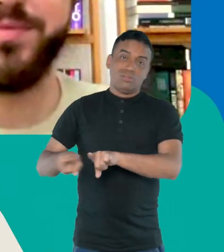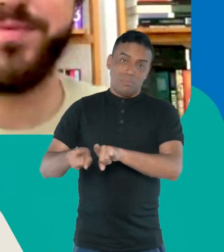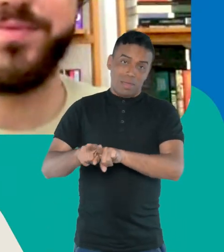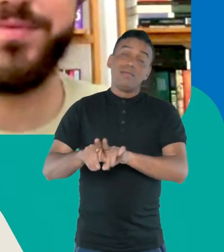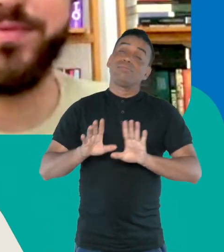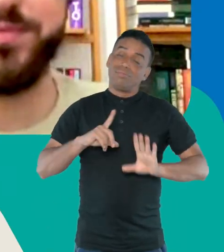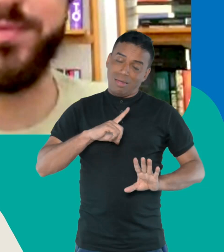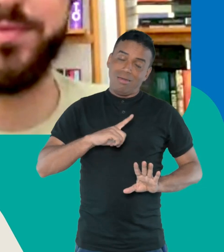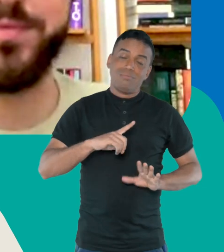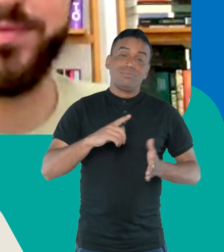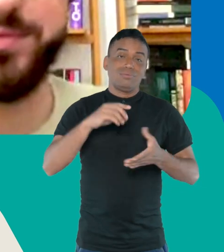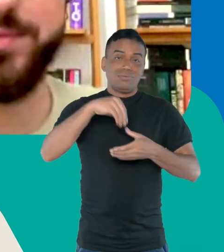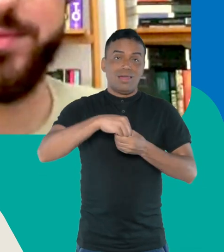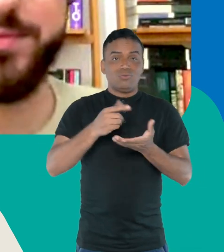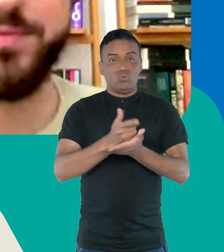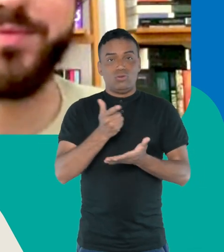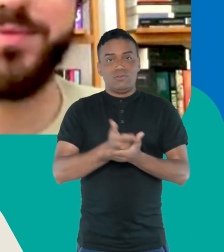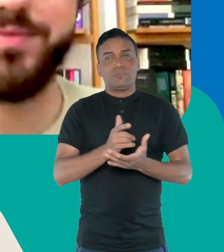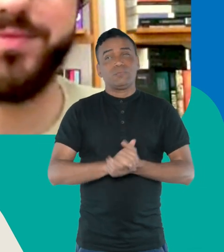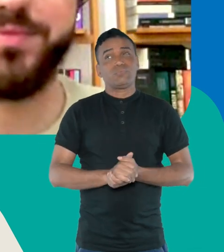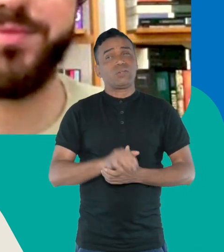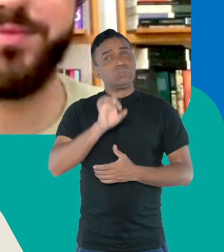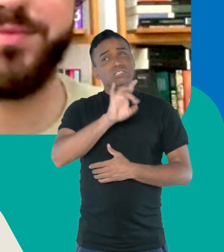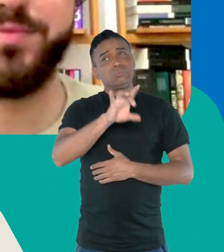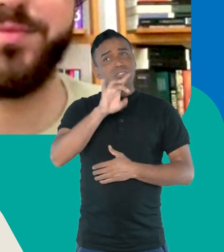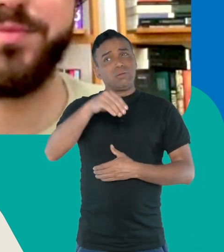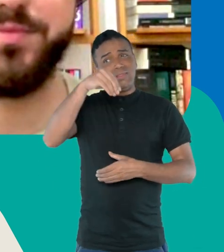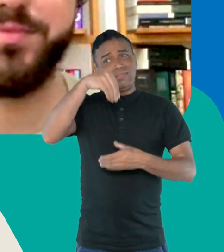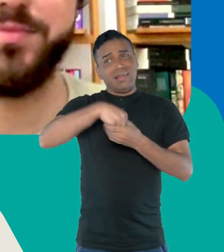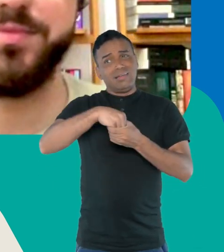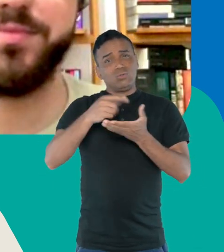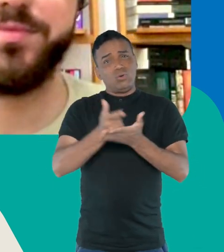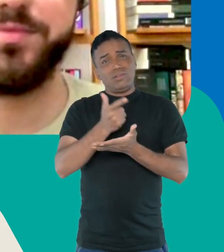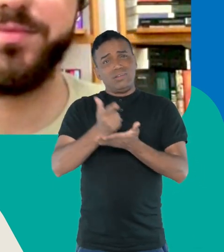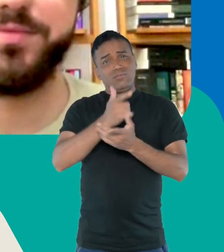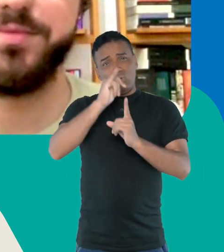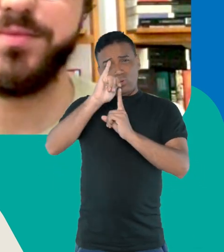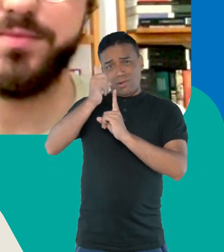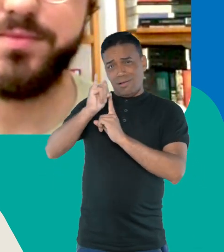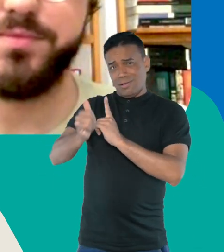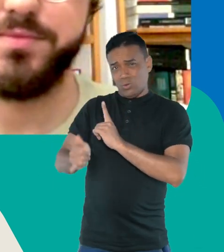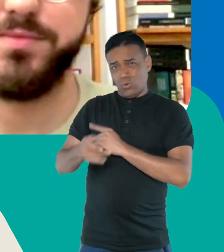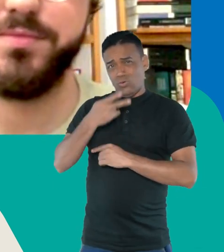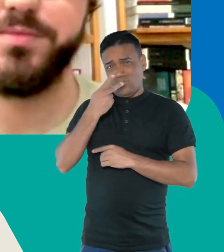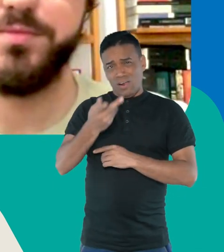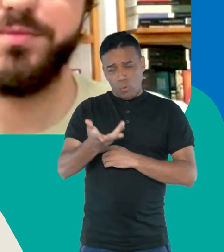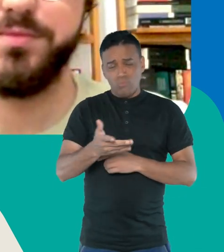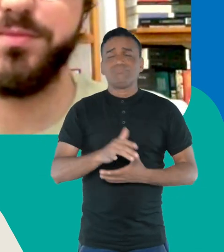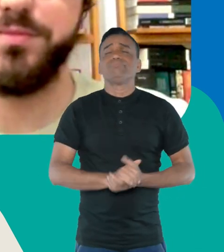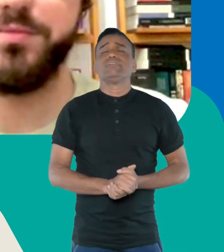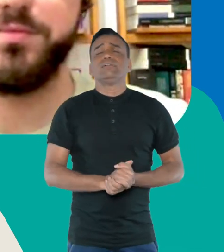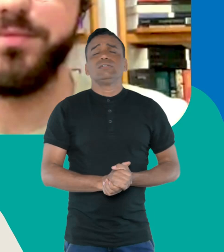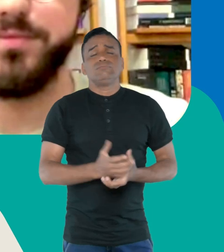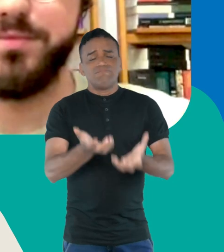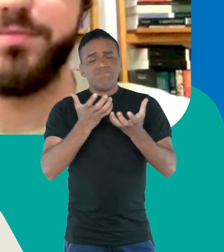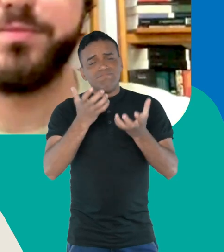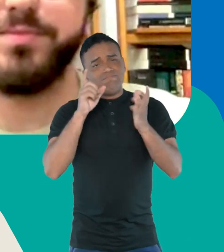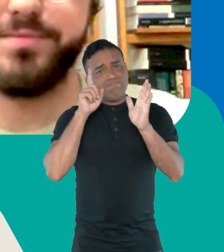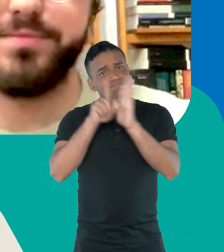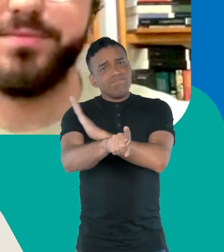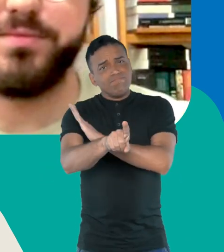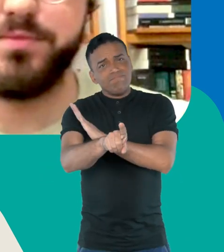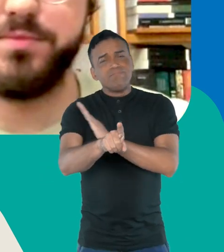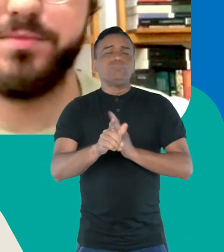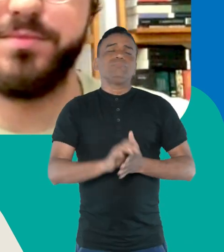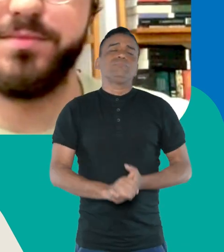ouvindo você falar sobre especialmente esse narrador, eu queria te fazer uma pergunta, assim, né?